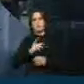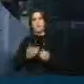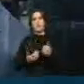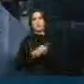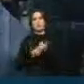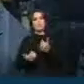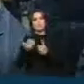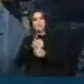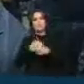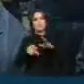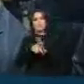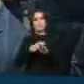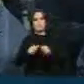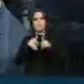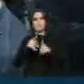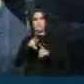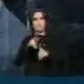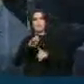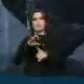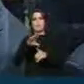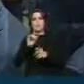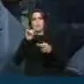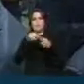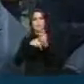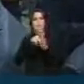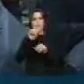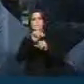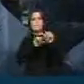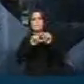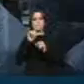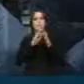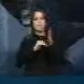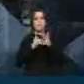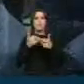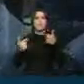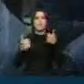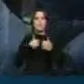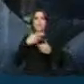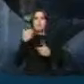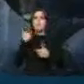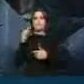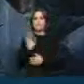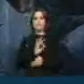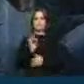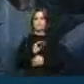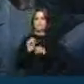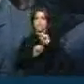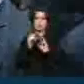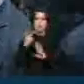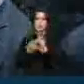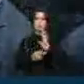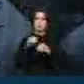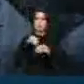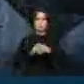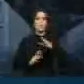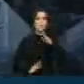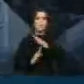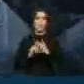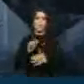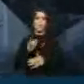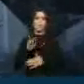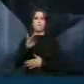de plenário, ela visa, inclusive, corrigir uma imprecisão do projeto, que no limite